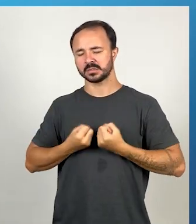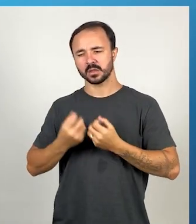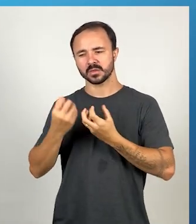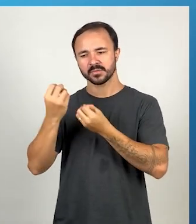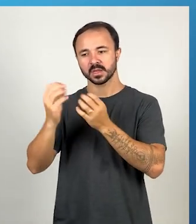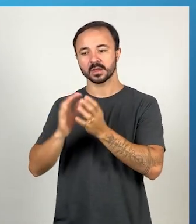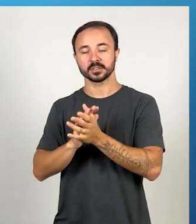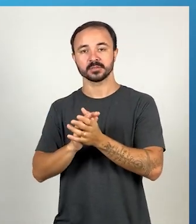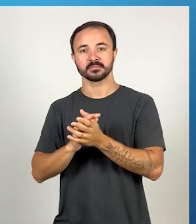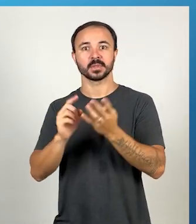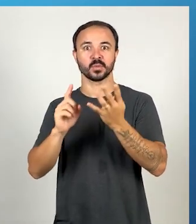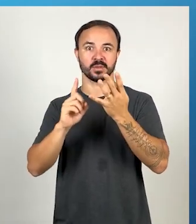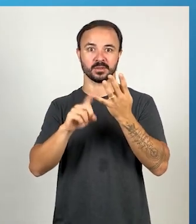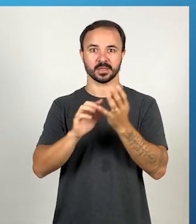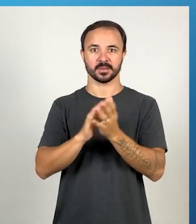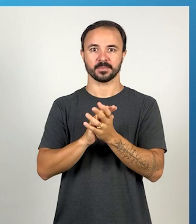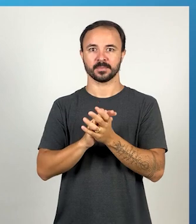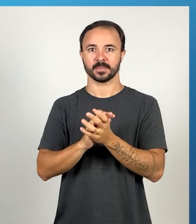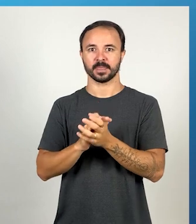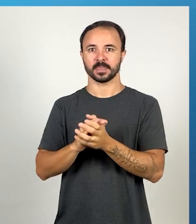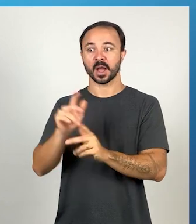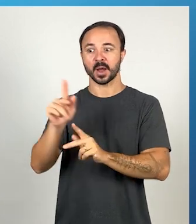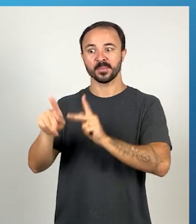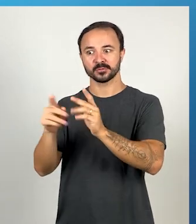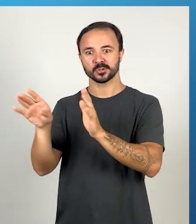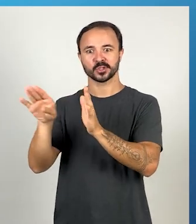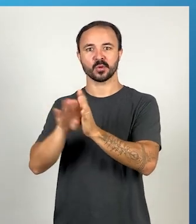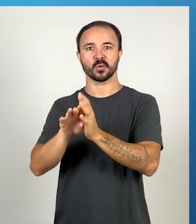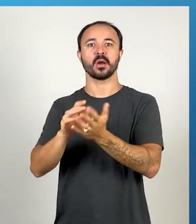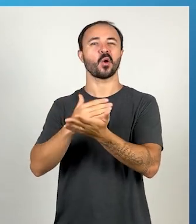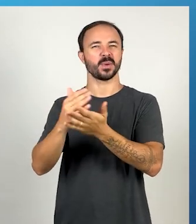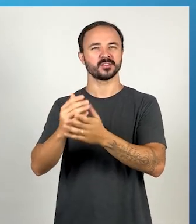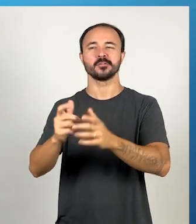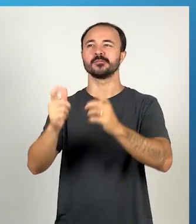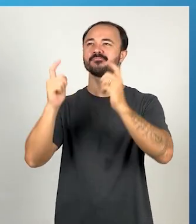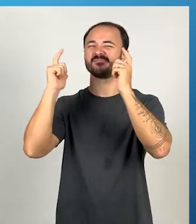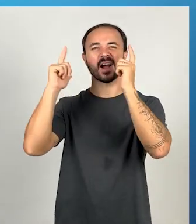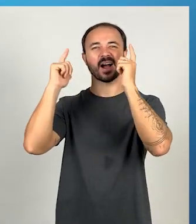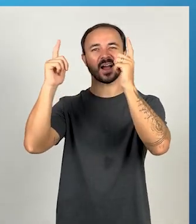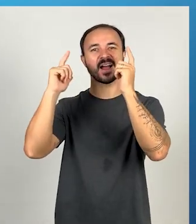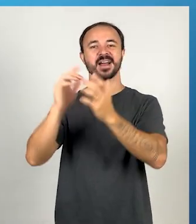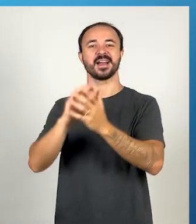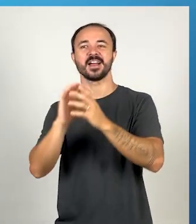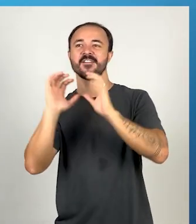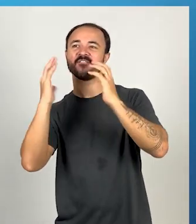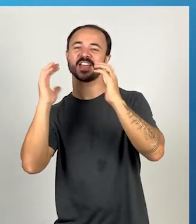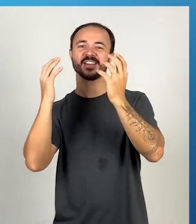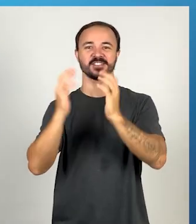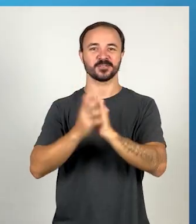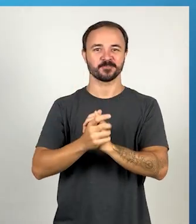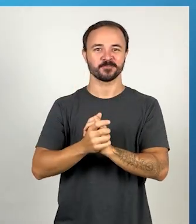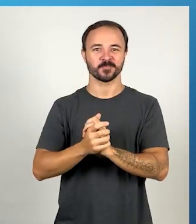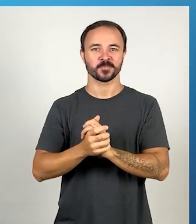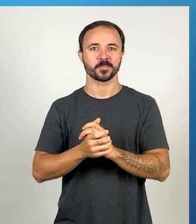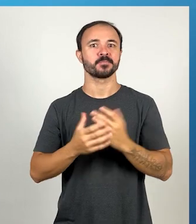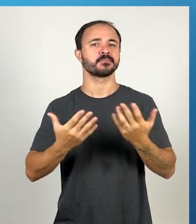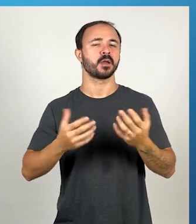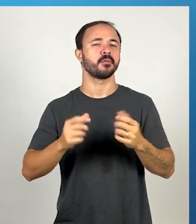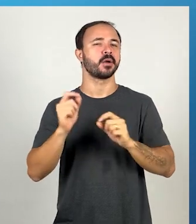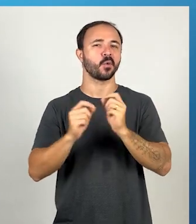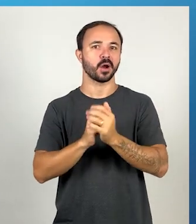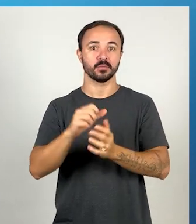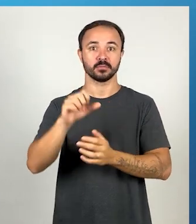público chegou e começaram a festejar. Então, logo de cara, a gente já identifica que a figura de linguagem que está sendo tratada é